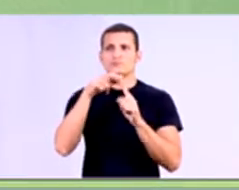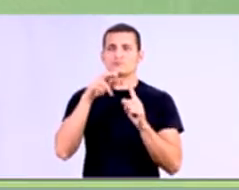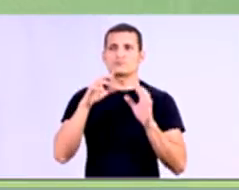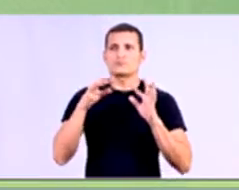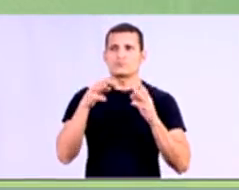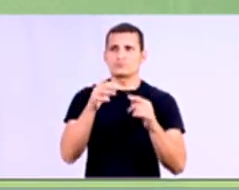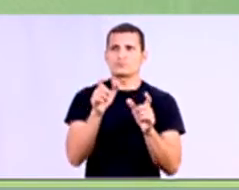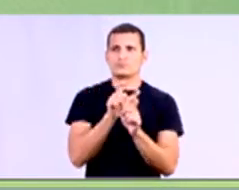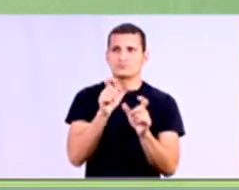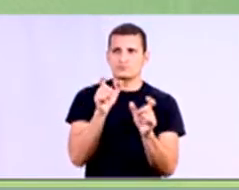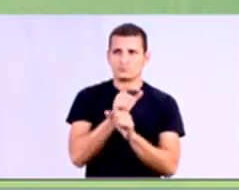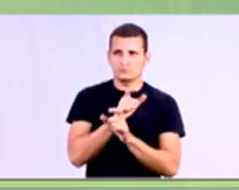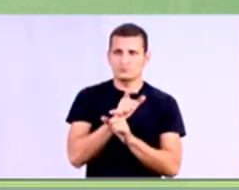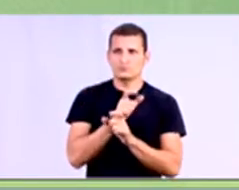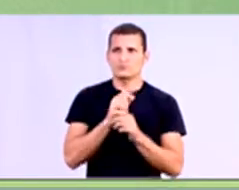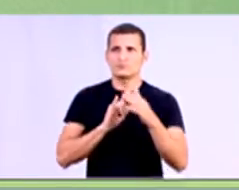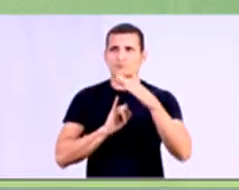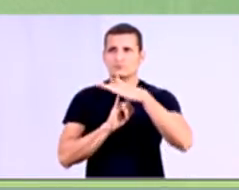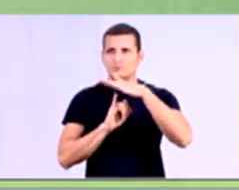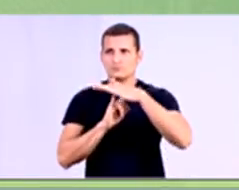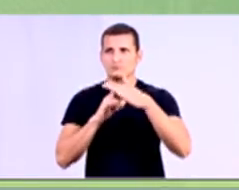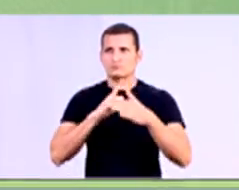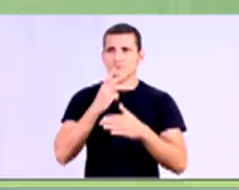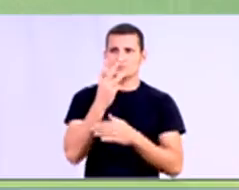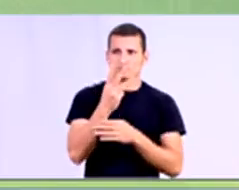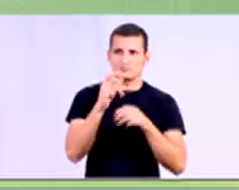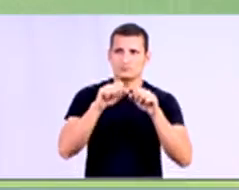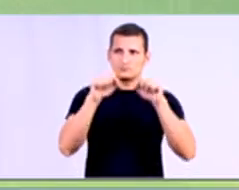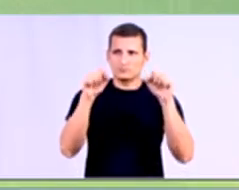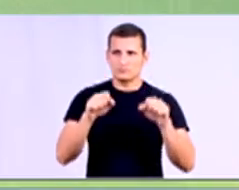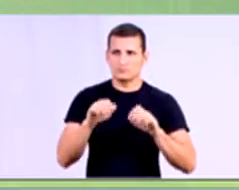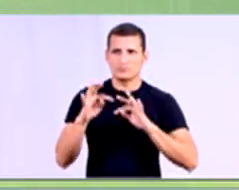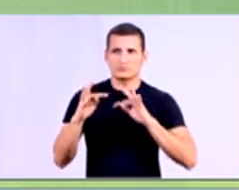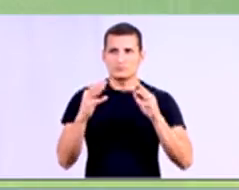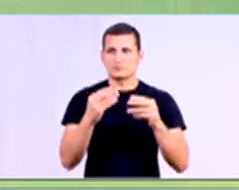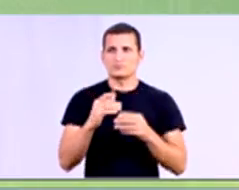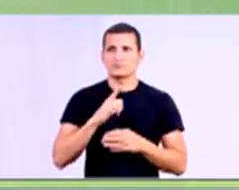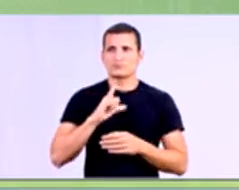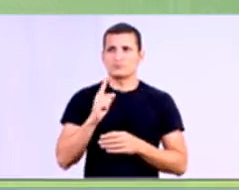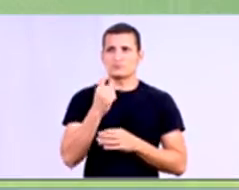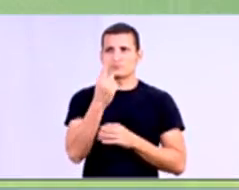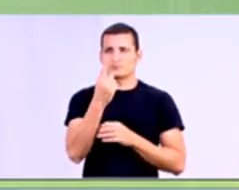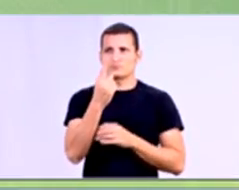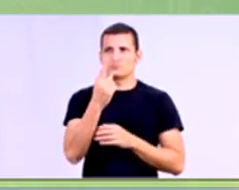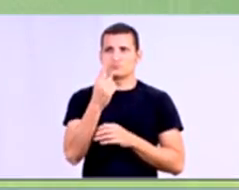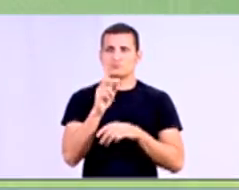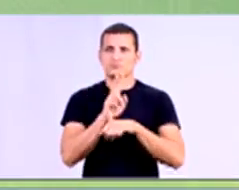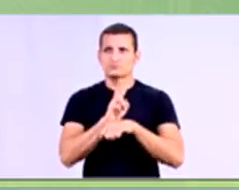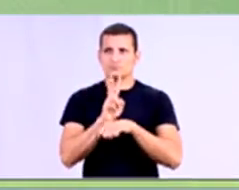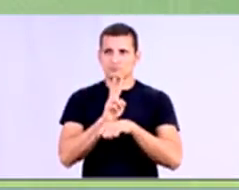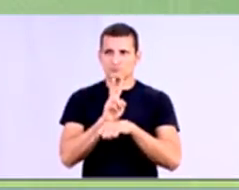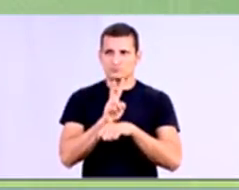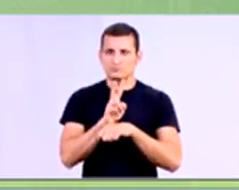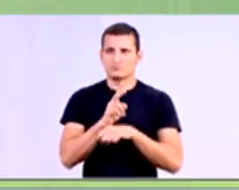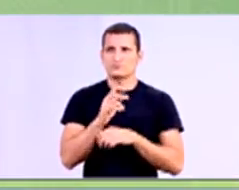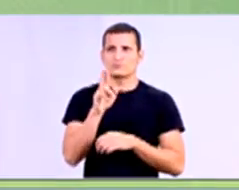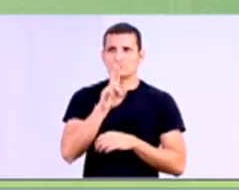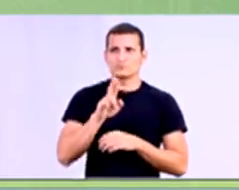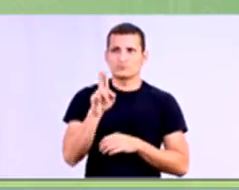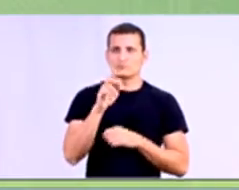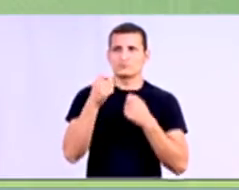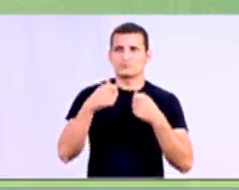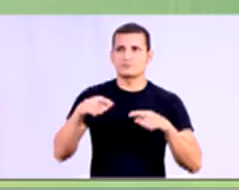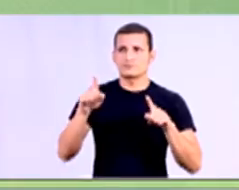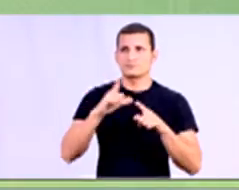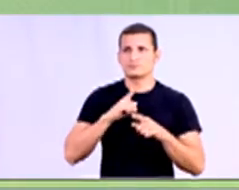estrutura até da minha instituição. Eu tenho aí 3 sistemas, todos eles têm um único módulo de segurança, ou seja, meu usuário não